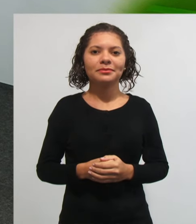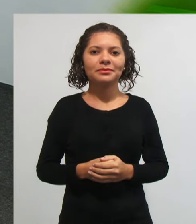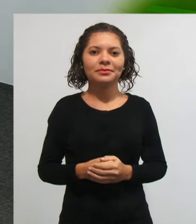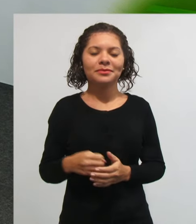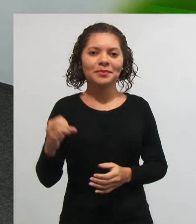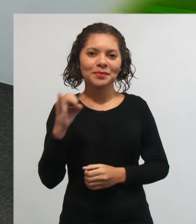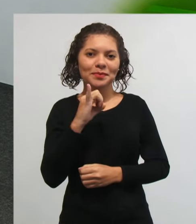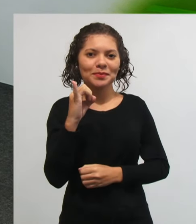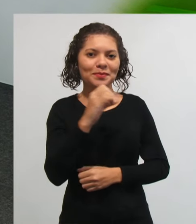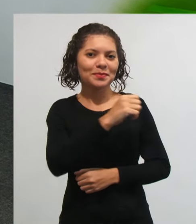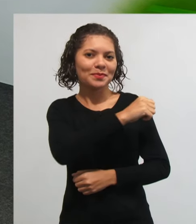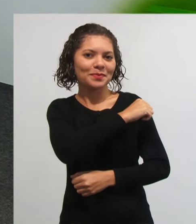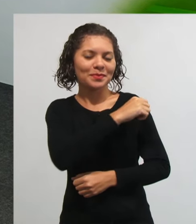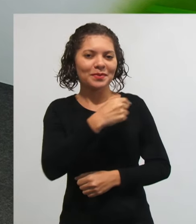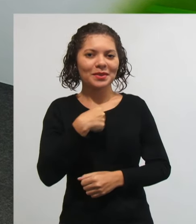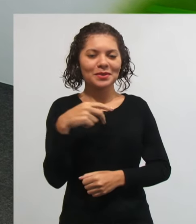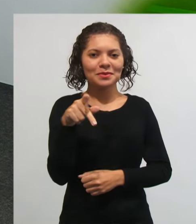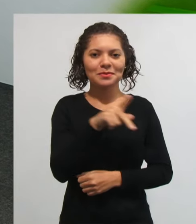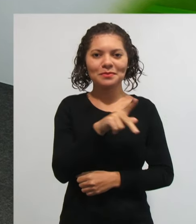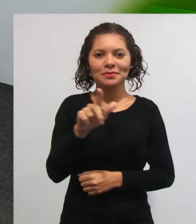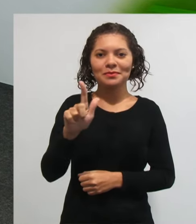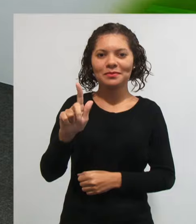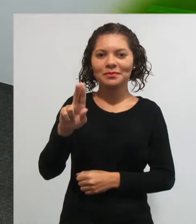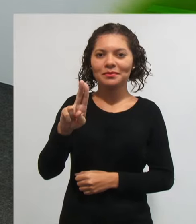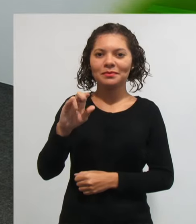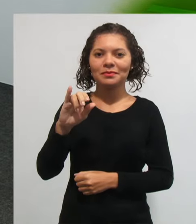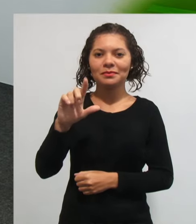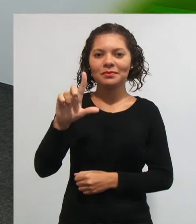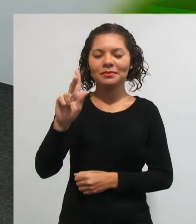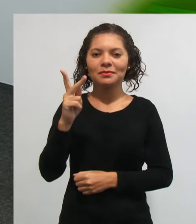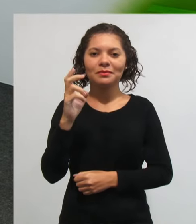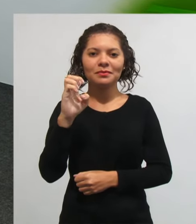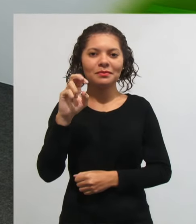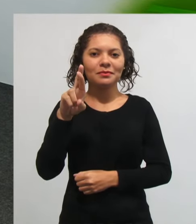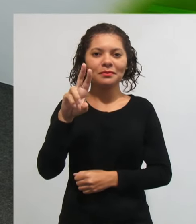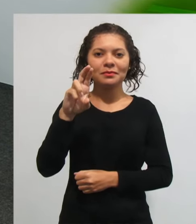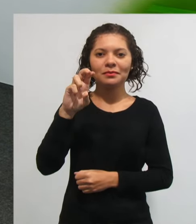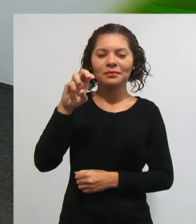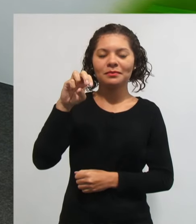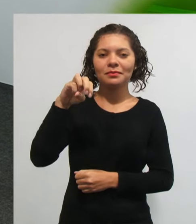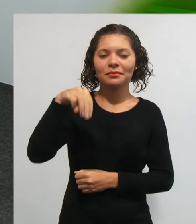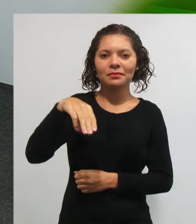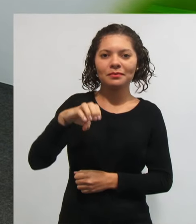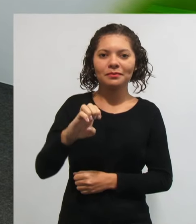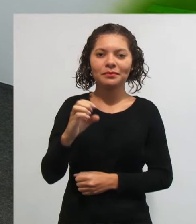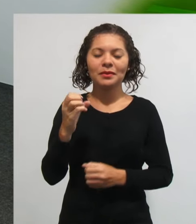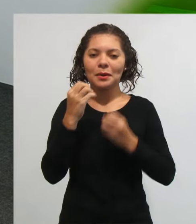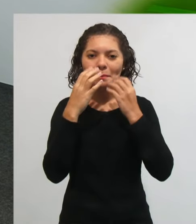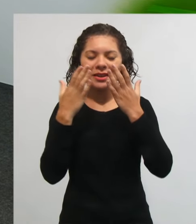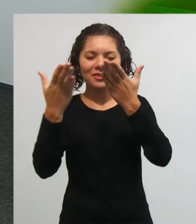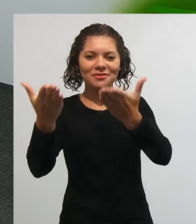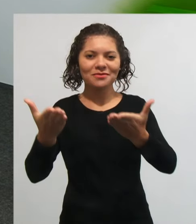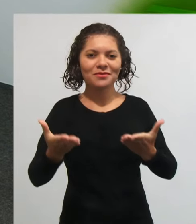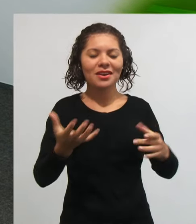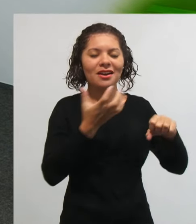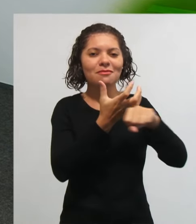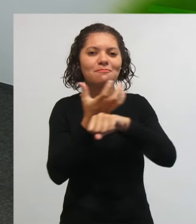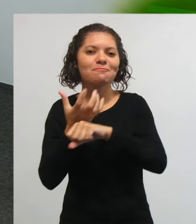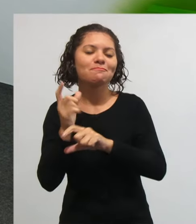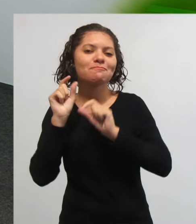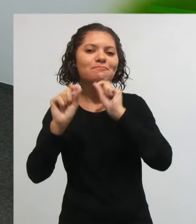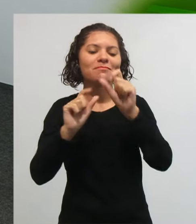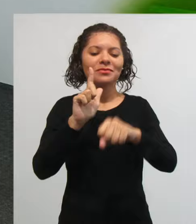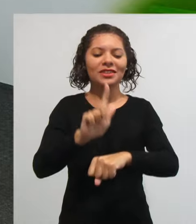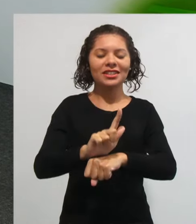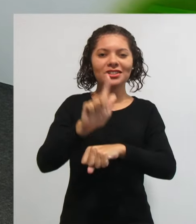Olá querido aluno eu sou o professor Guilherme tadak seja bem-vindo à nossa disciplina de gestão de inovações tecnológicas